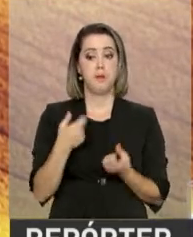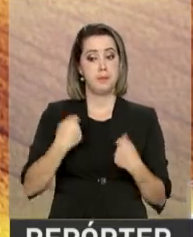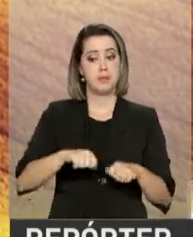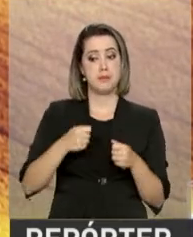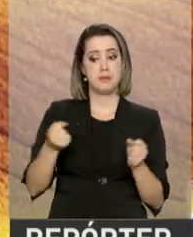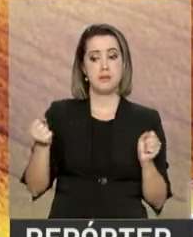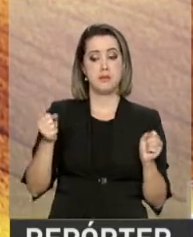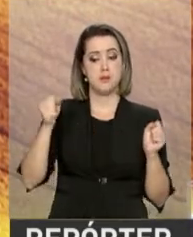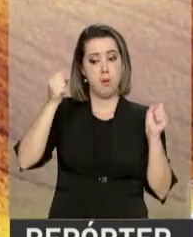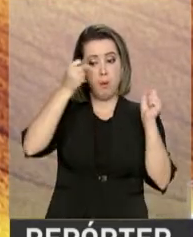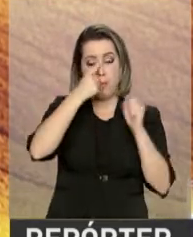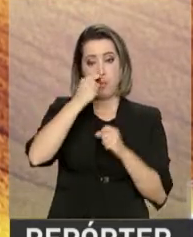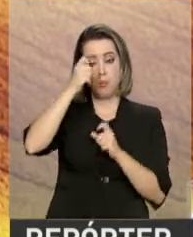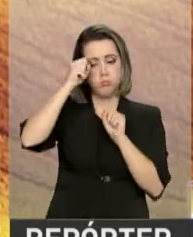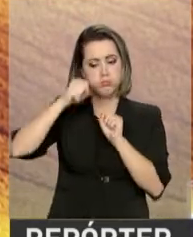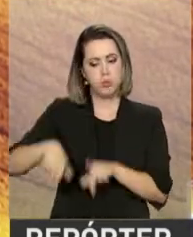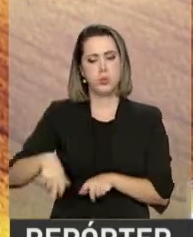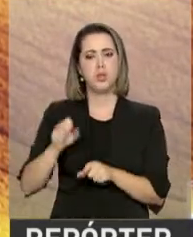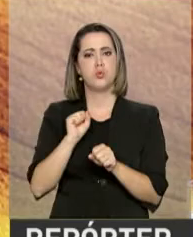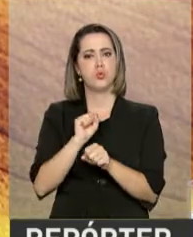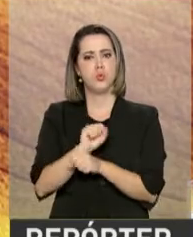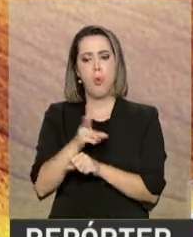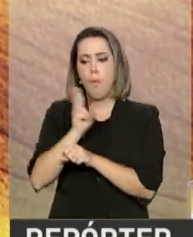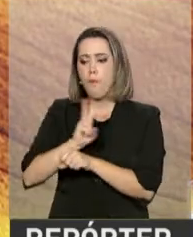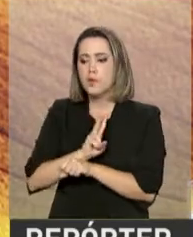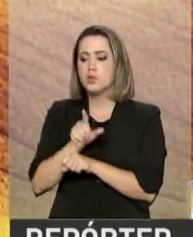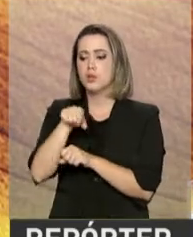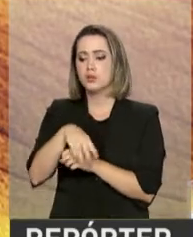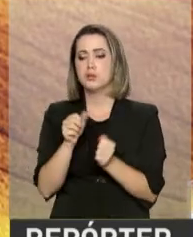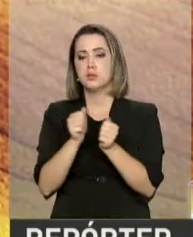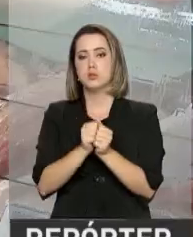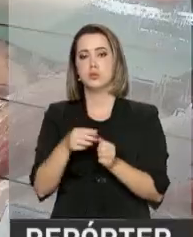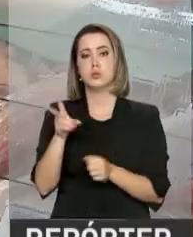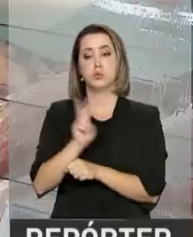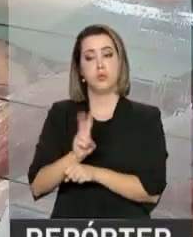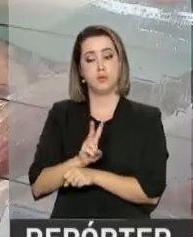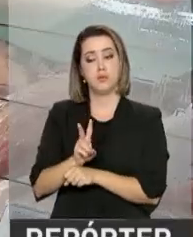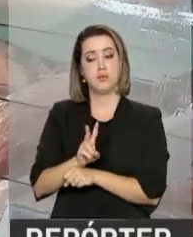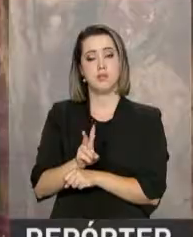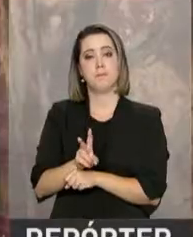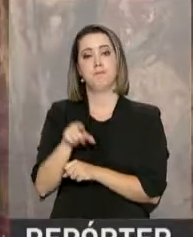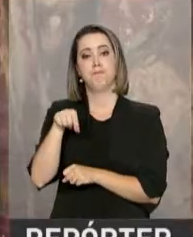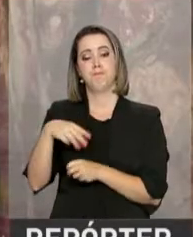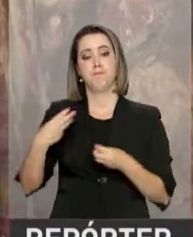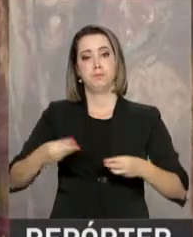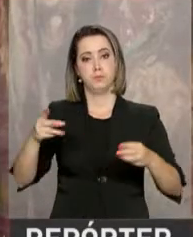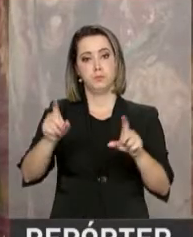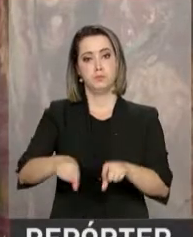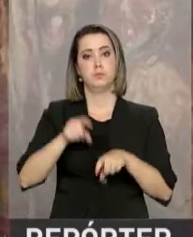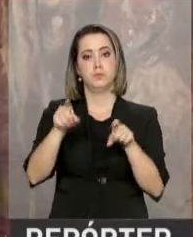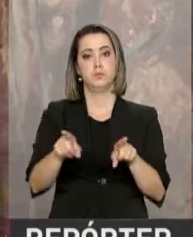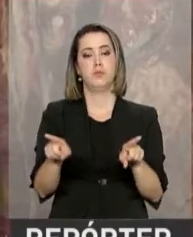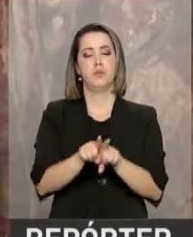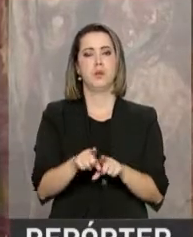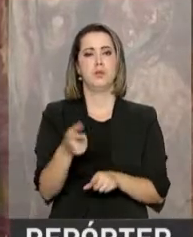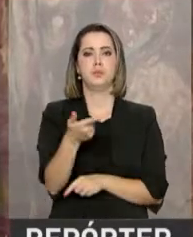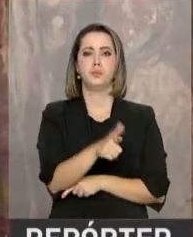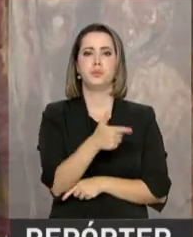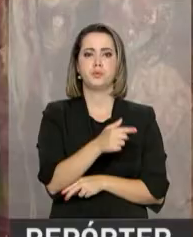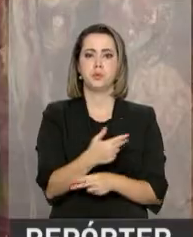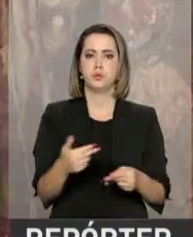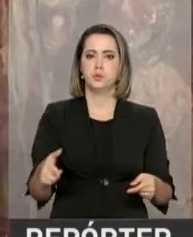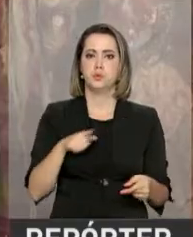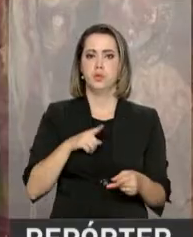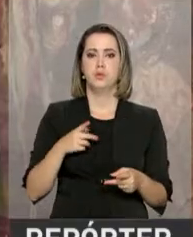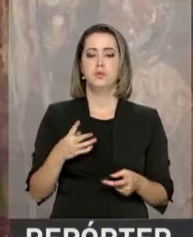destruídos acompanhados por fiscais do ministério da agricultura foi constatada também a presença de outro tipo de bactéria